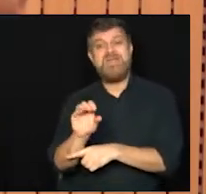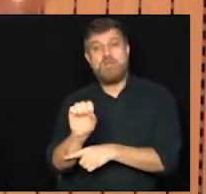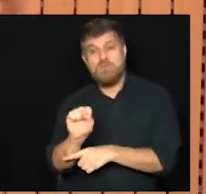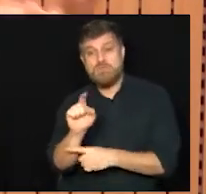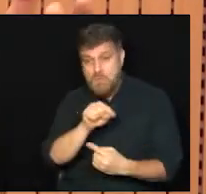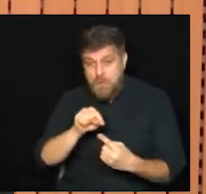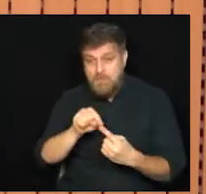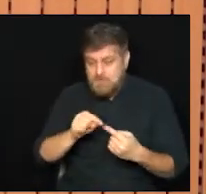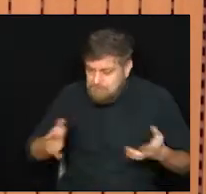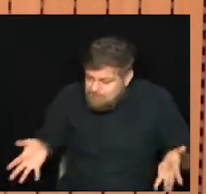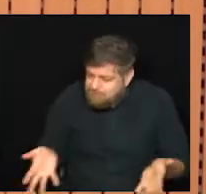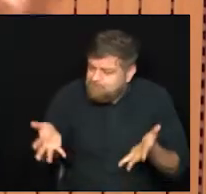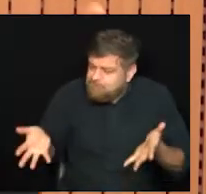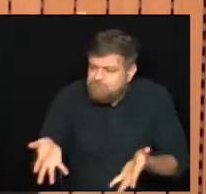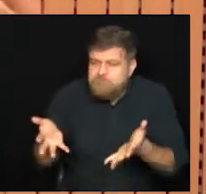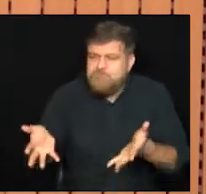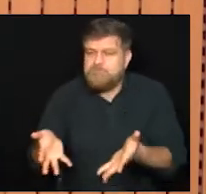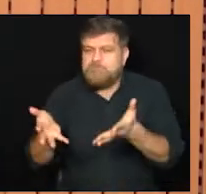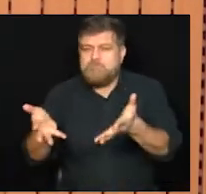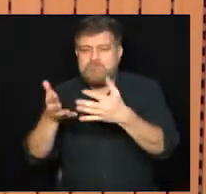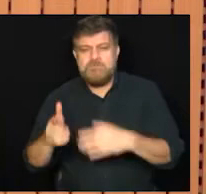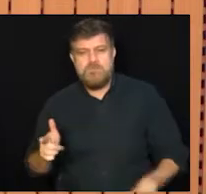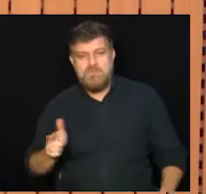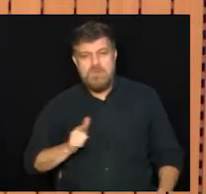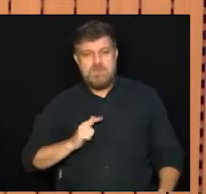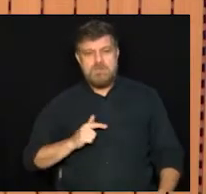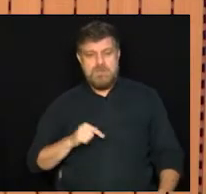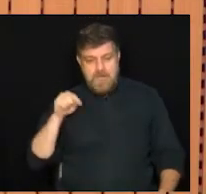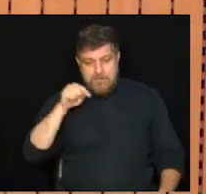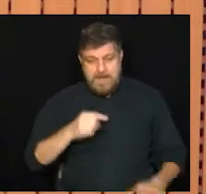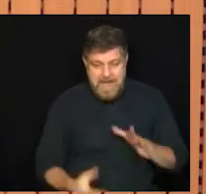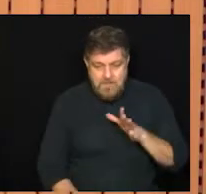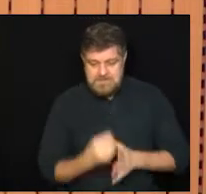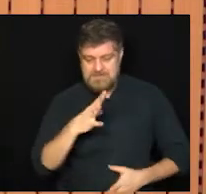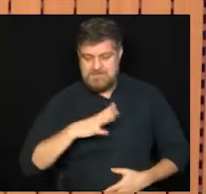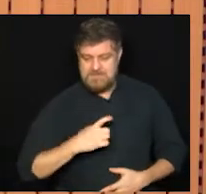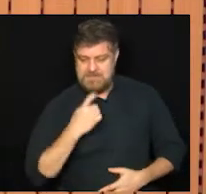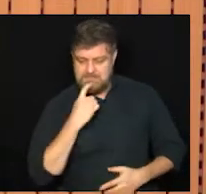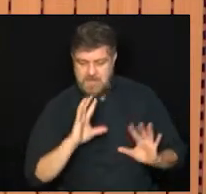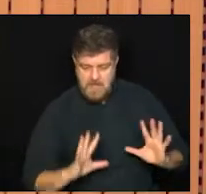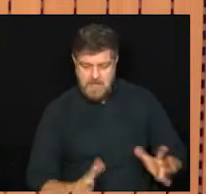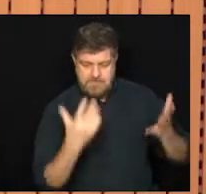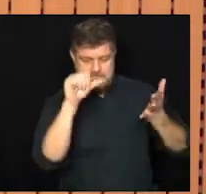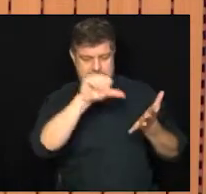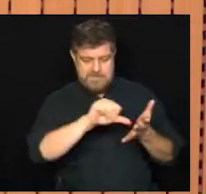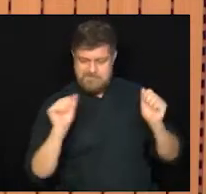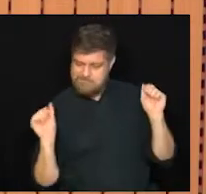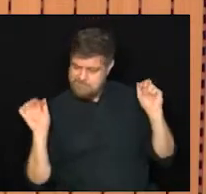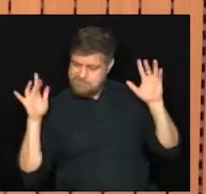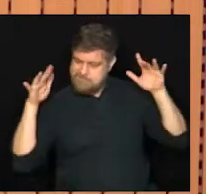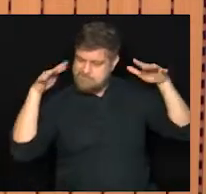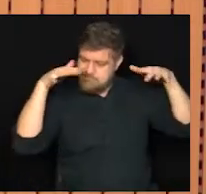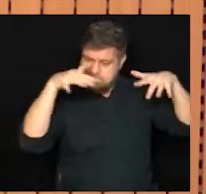estimular, incentivar, né? Atrair eventos para a nossa cidade. E acho que esse deve ser o grande objetivo. O regramento não pode